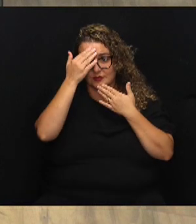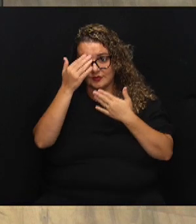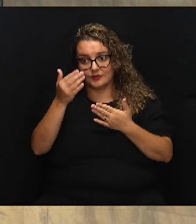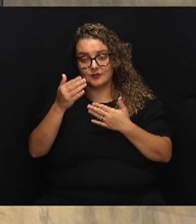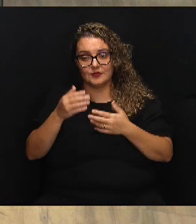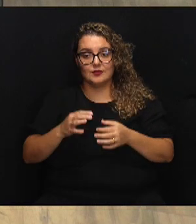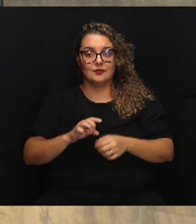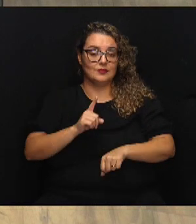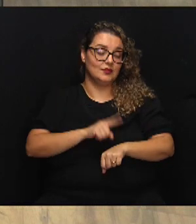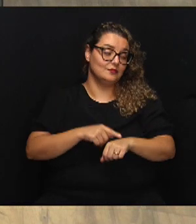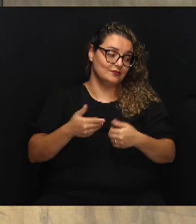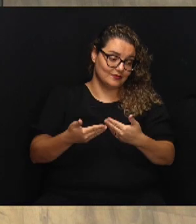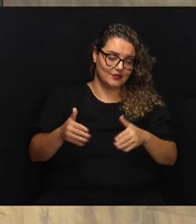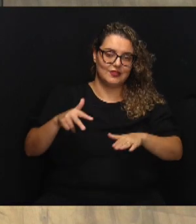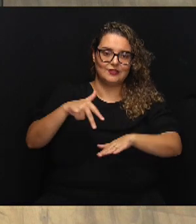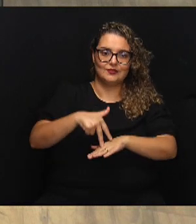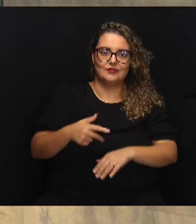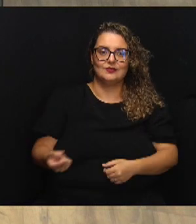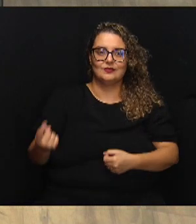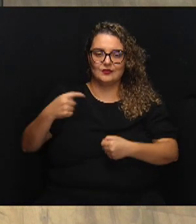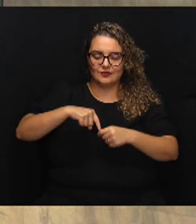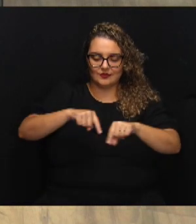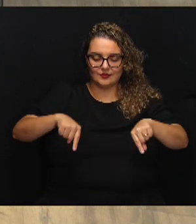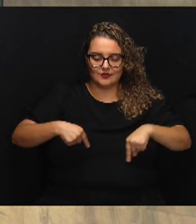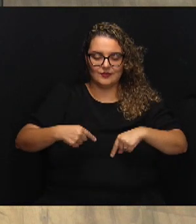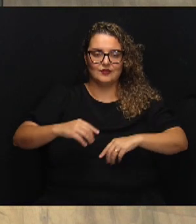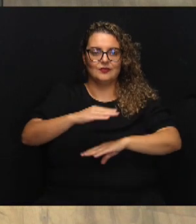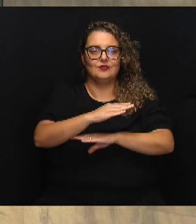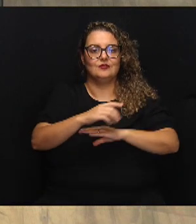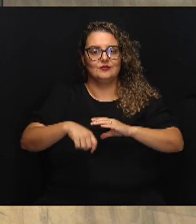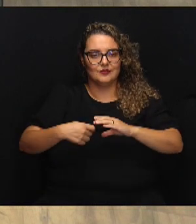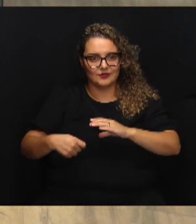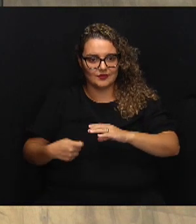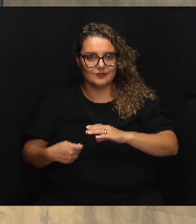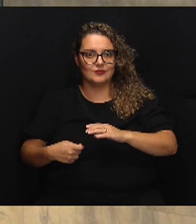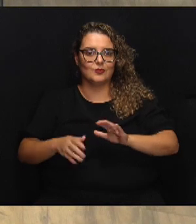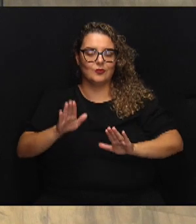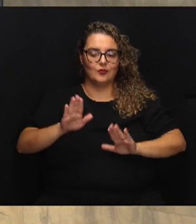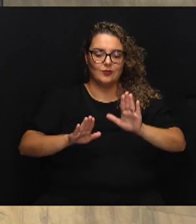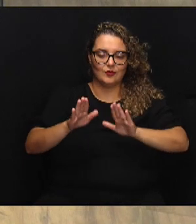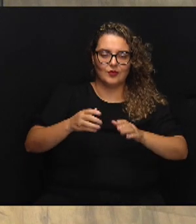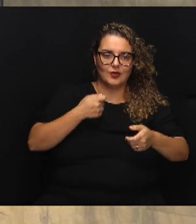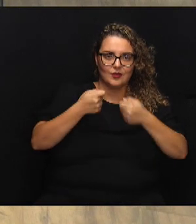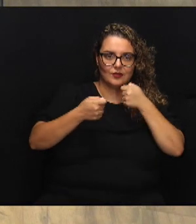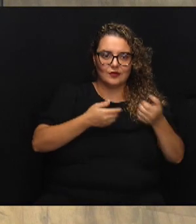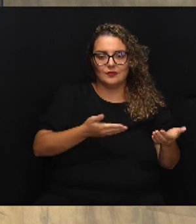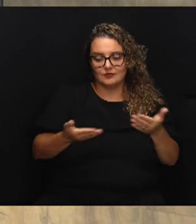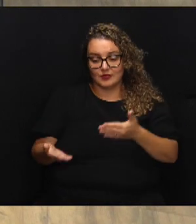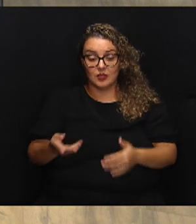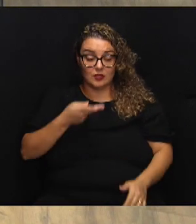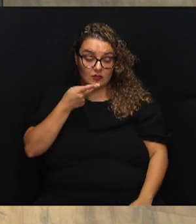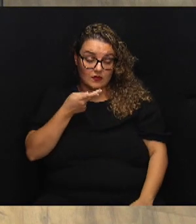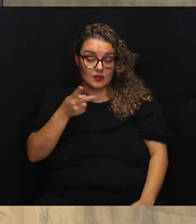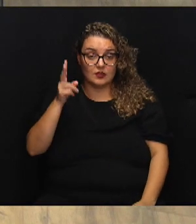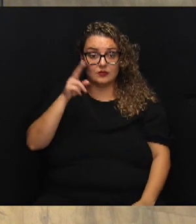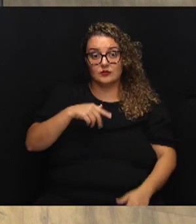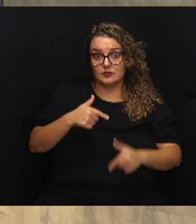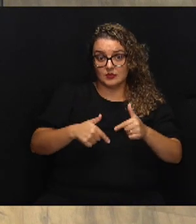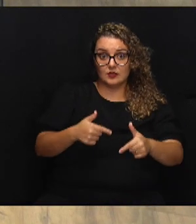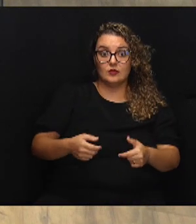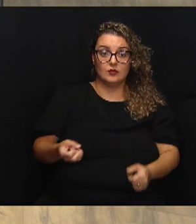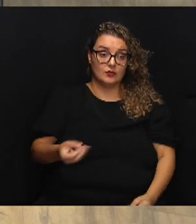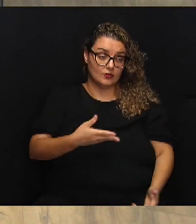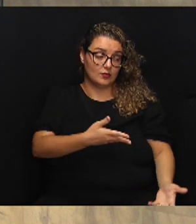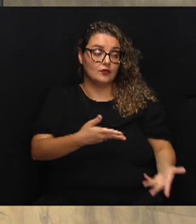pela disponibilidade do seu tempo, ter vindo até os nossos estúdios, contar aqui sobre o trabalho que é realizado. Já faço um novo convite